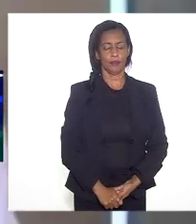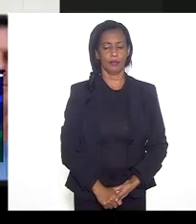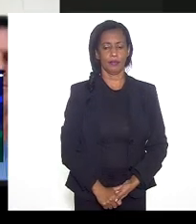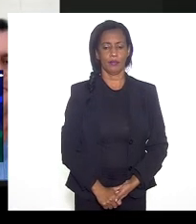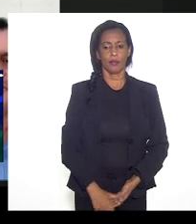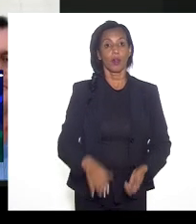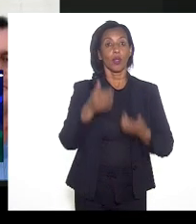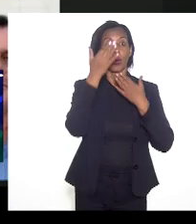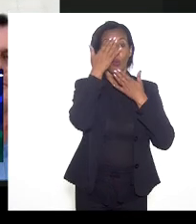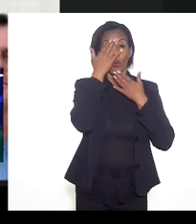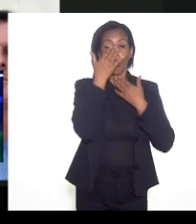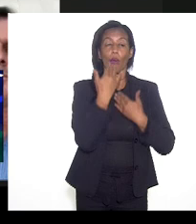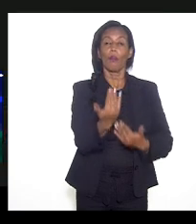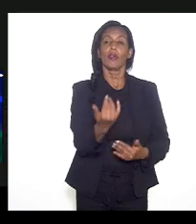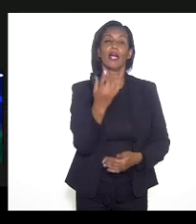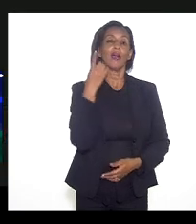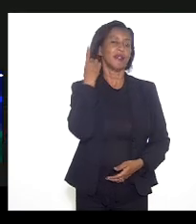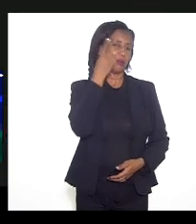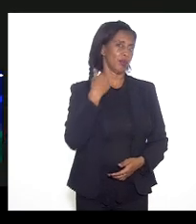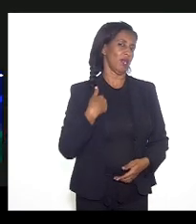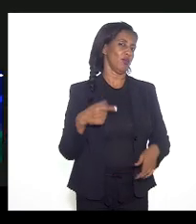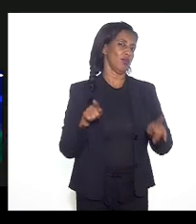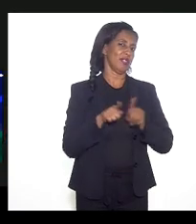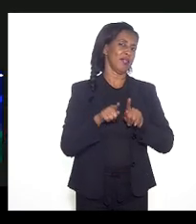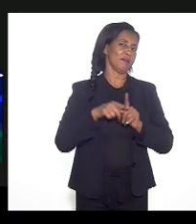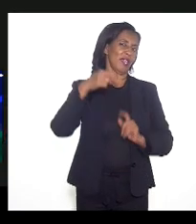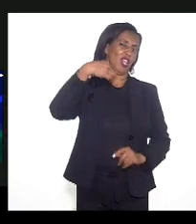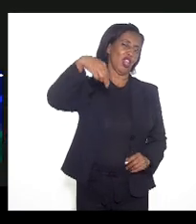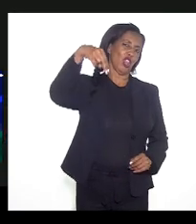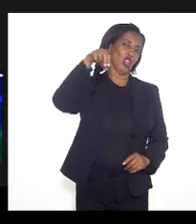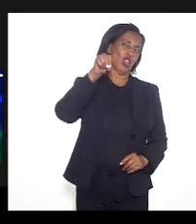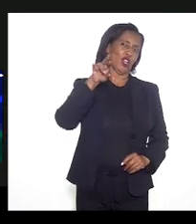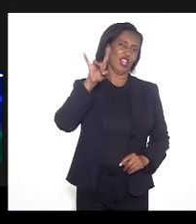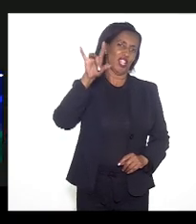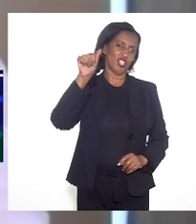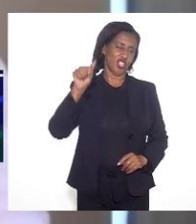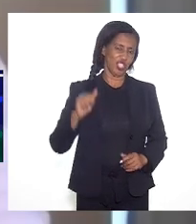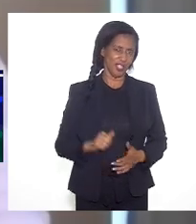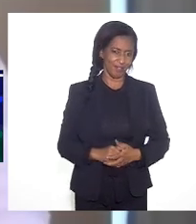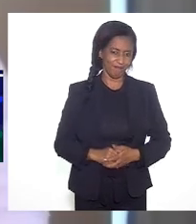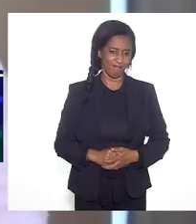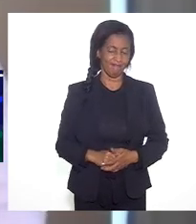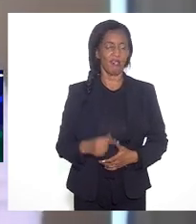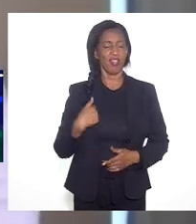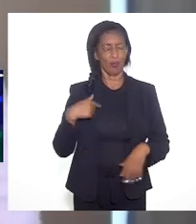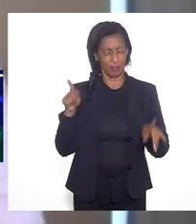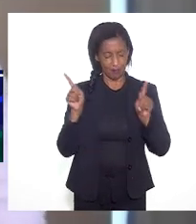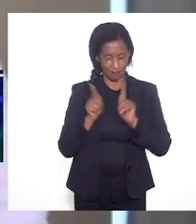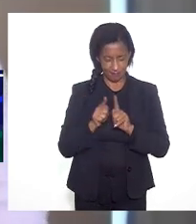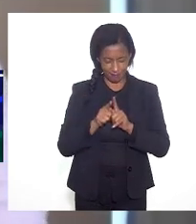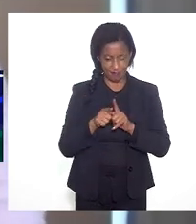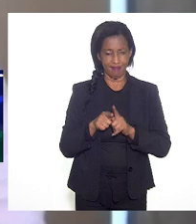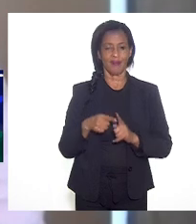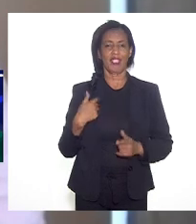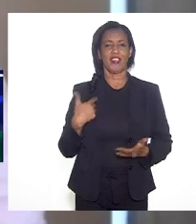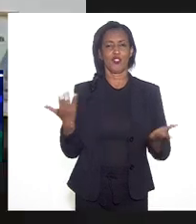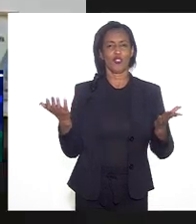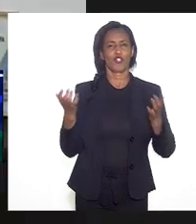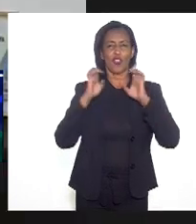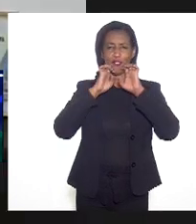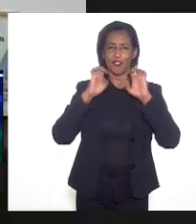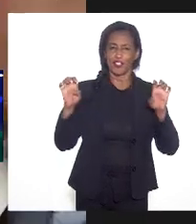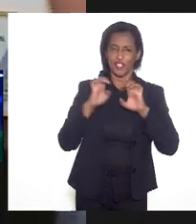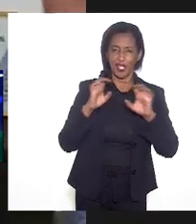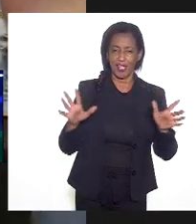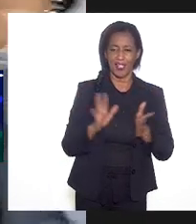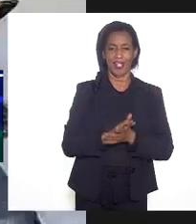Obrigada, deputado. Eu também sou nordestina. Preta, nasci na periferia, nordestina, evangélica, tudo quanto